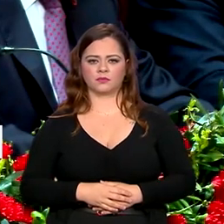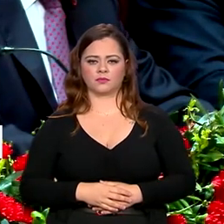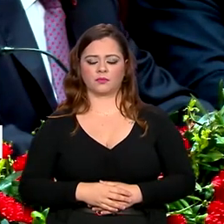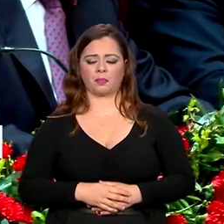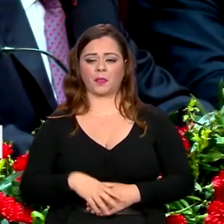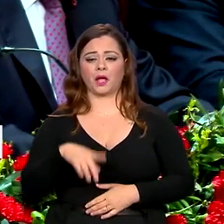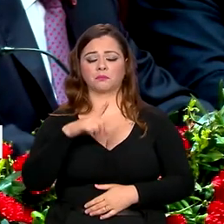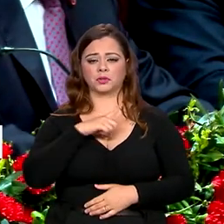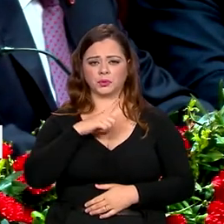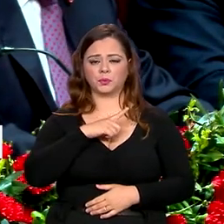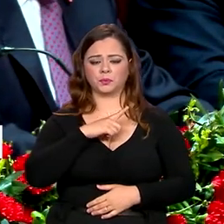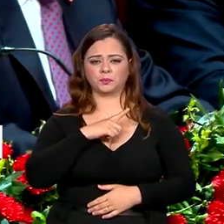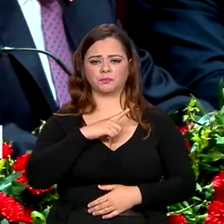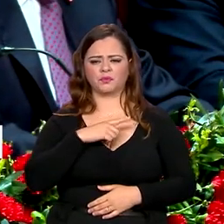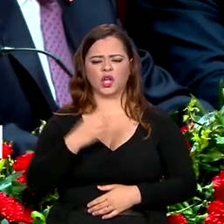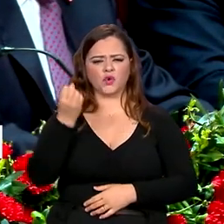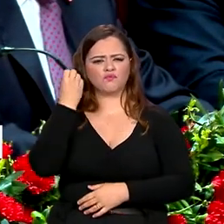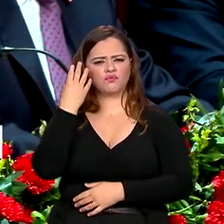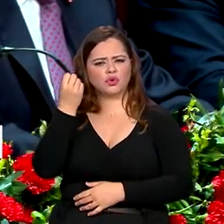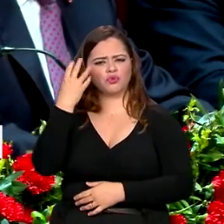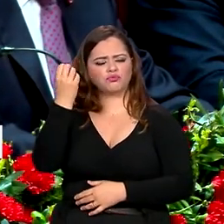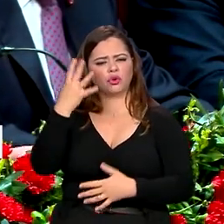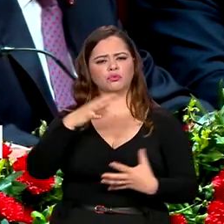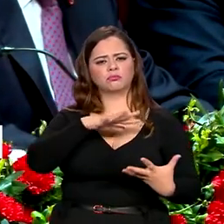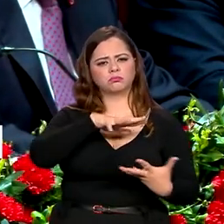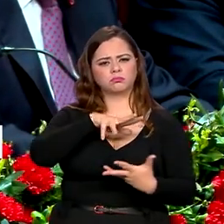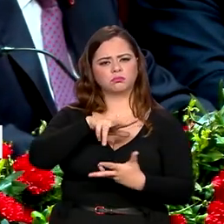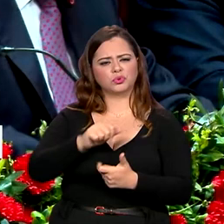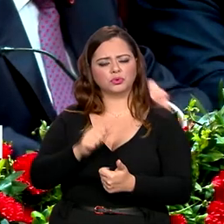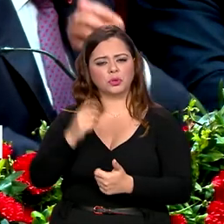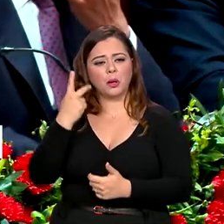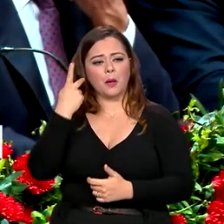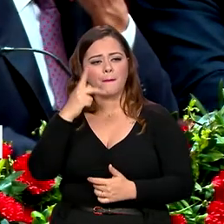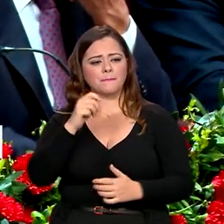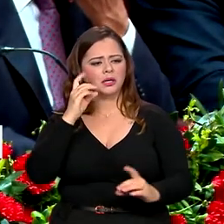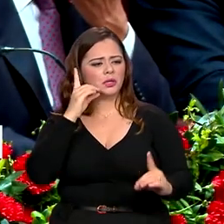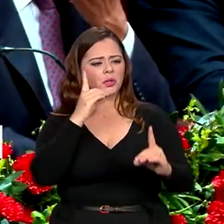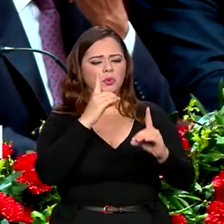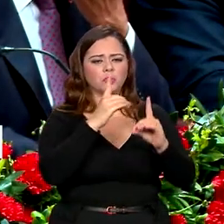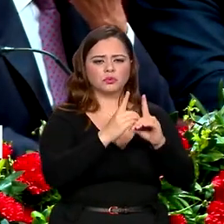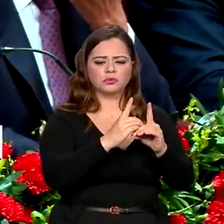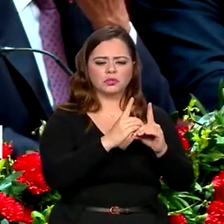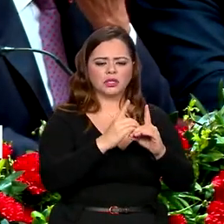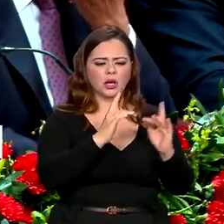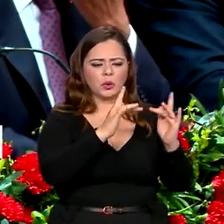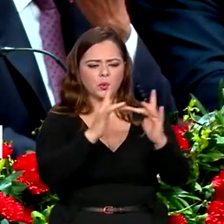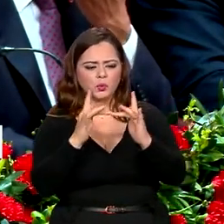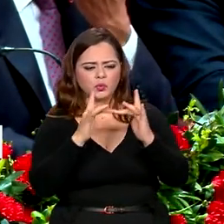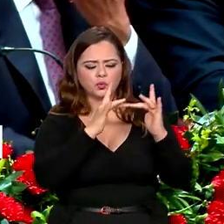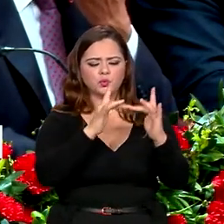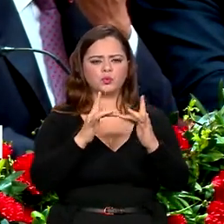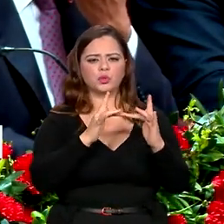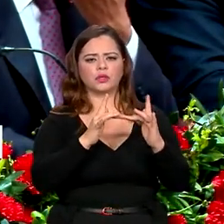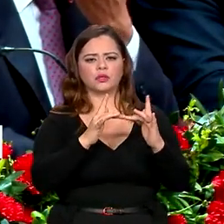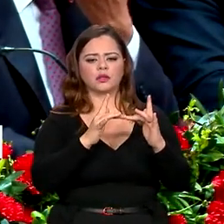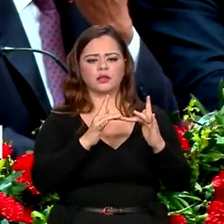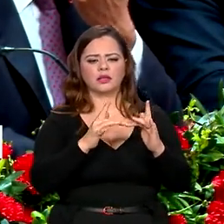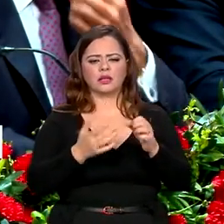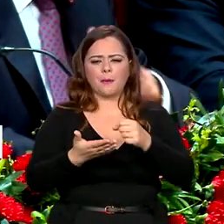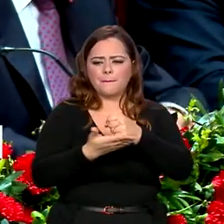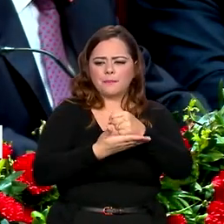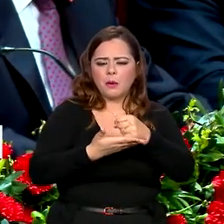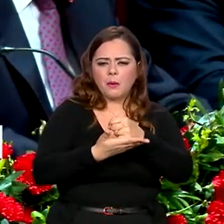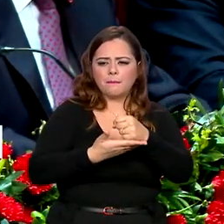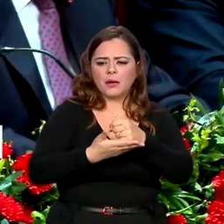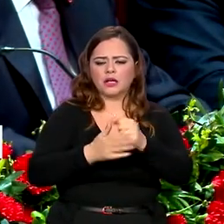Tenho viajado o mundo para reencontrar nossos parceiros. E tenho reafirmado que